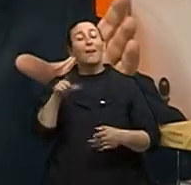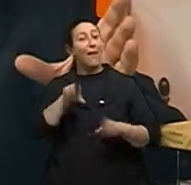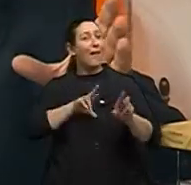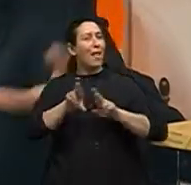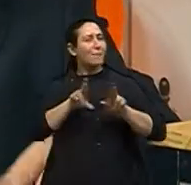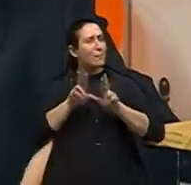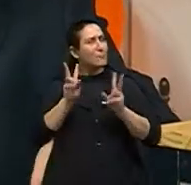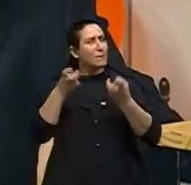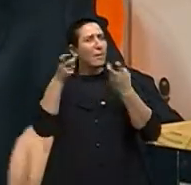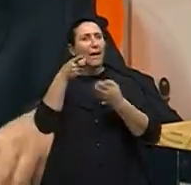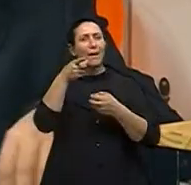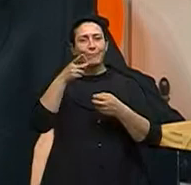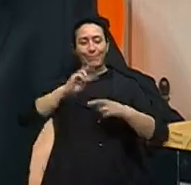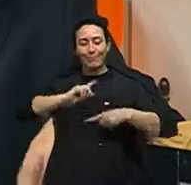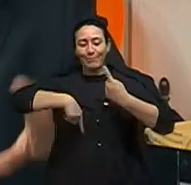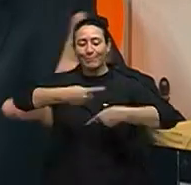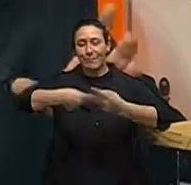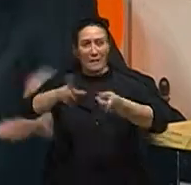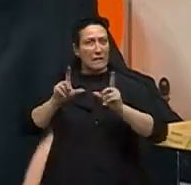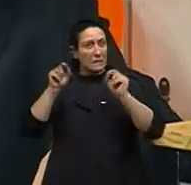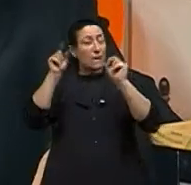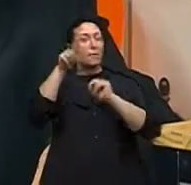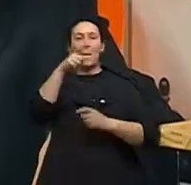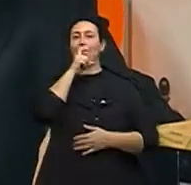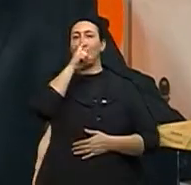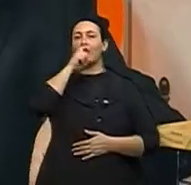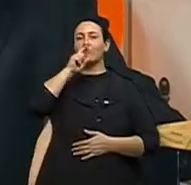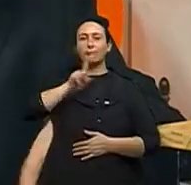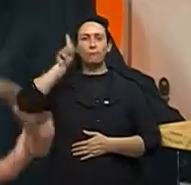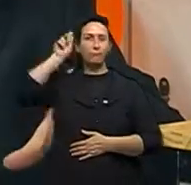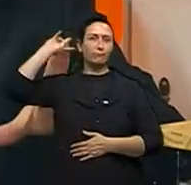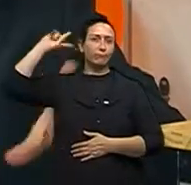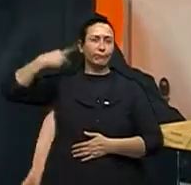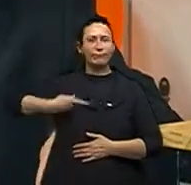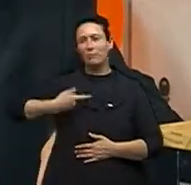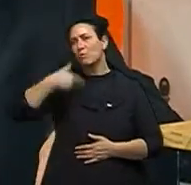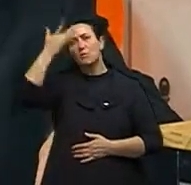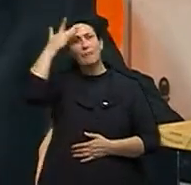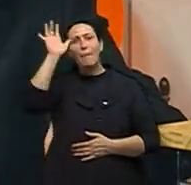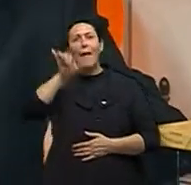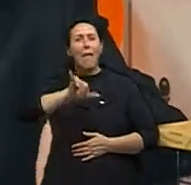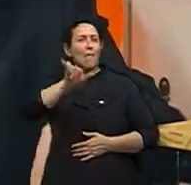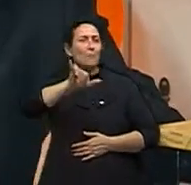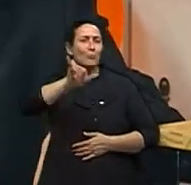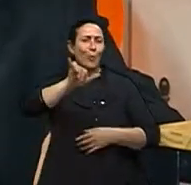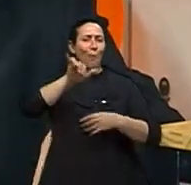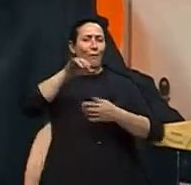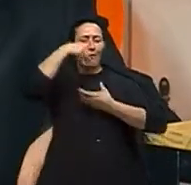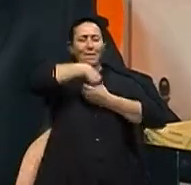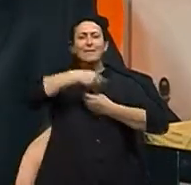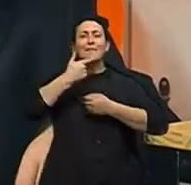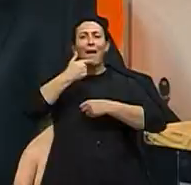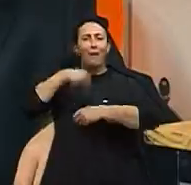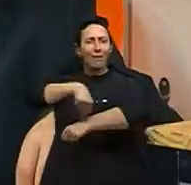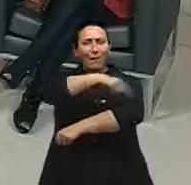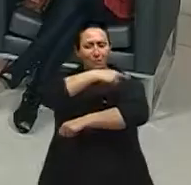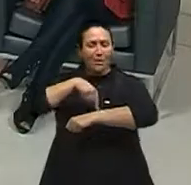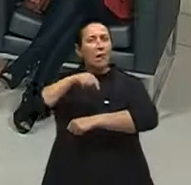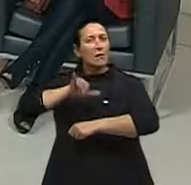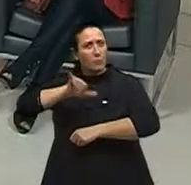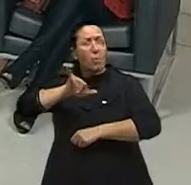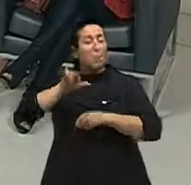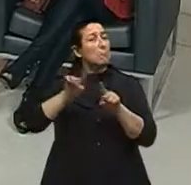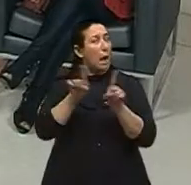pai tá eh algo transmitido pelo cromossomo Y não se sabe muito bem mas familiares da mãe